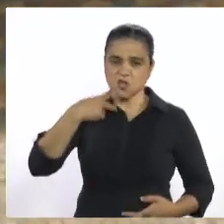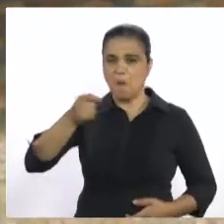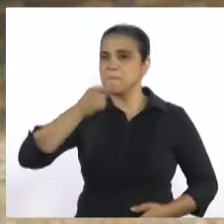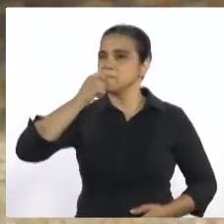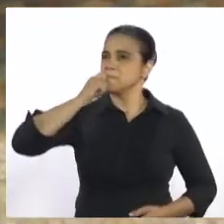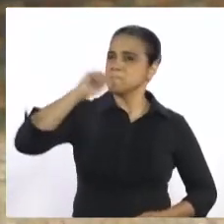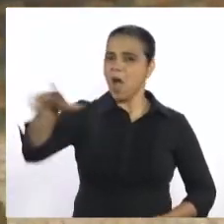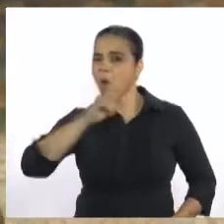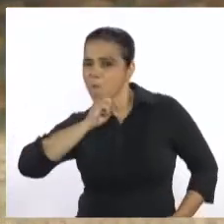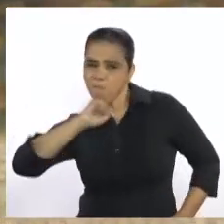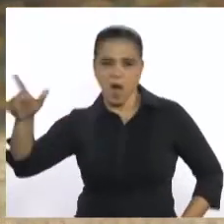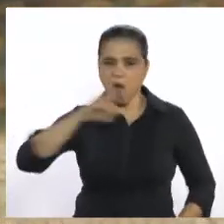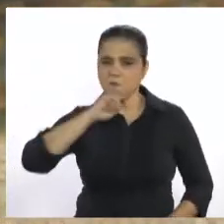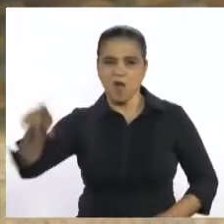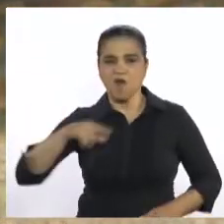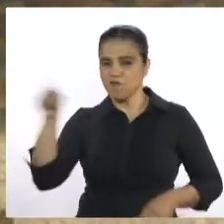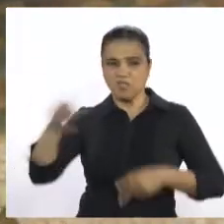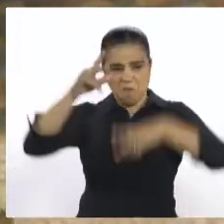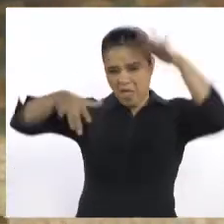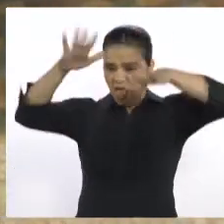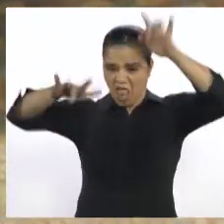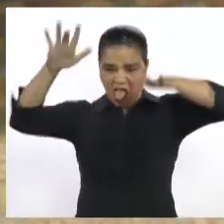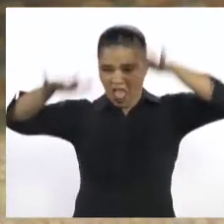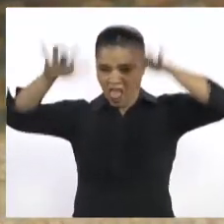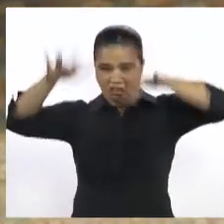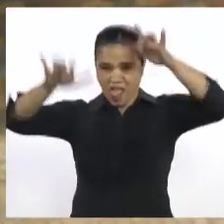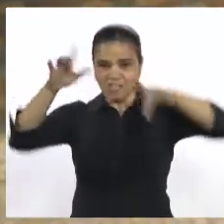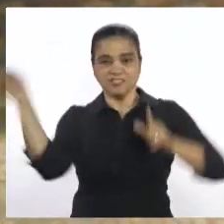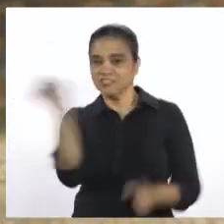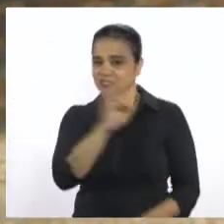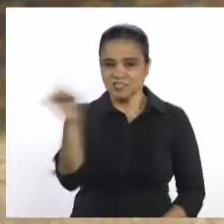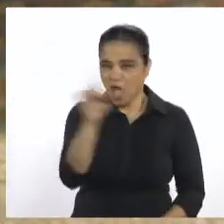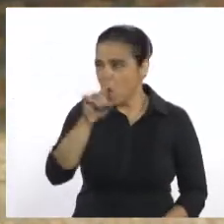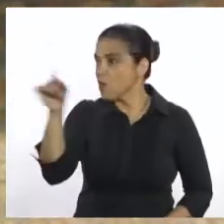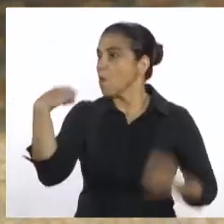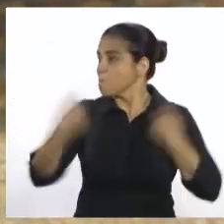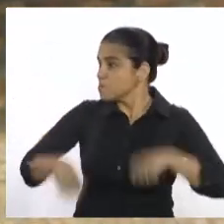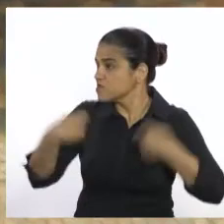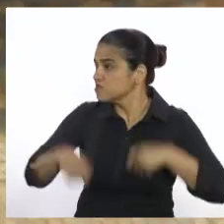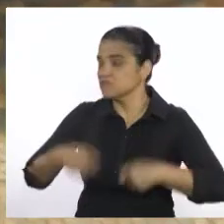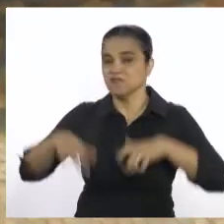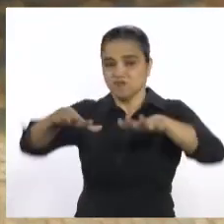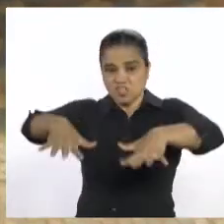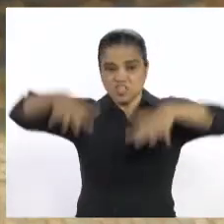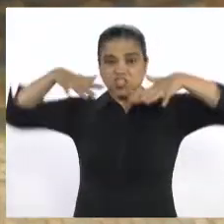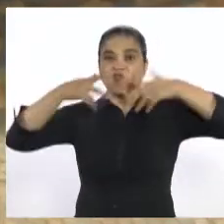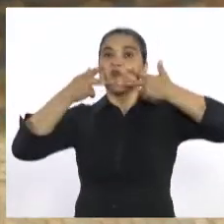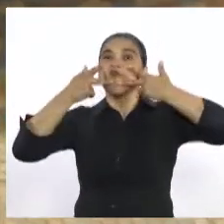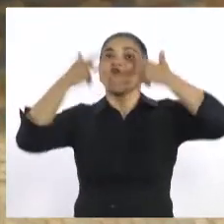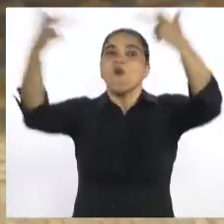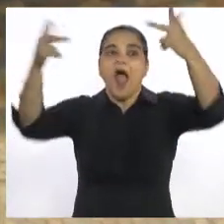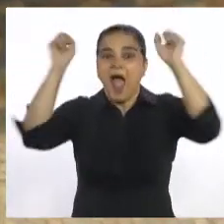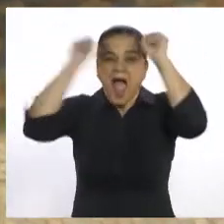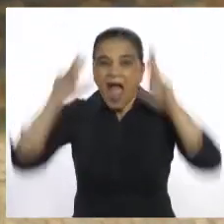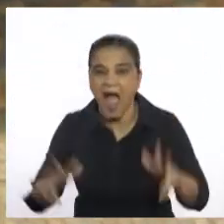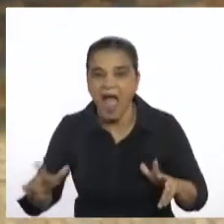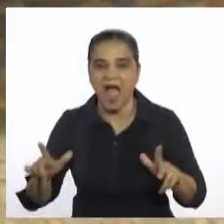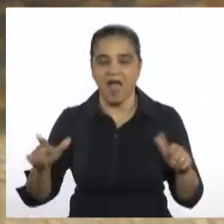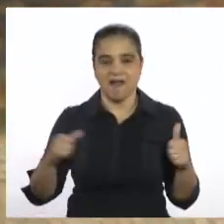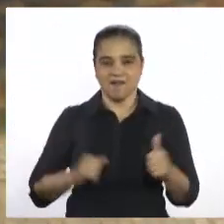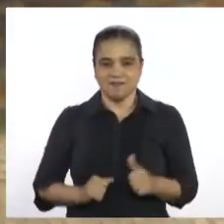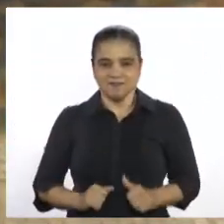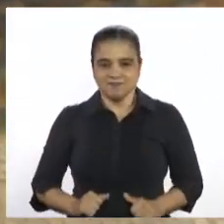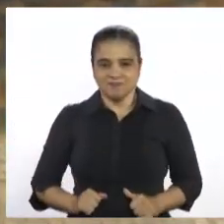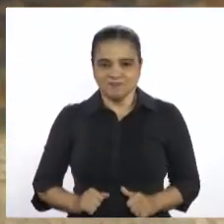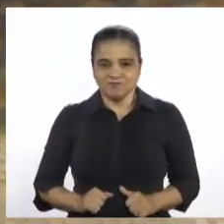fantoches. Vocês não são marionetes. Eu preciso que vocês abram a boca de vocês. Porque todos nós que